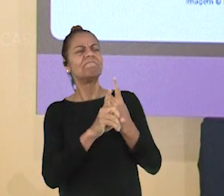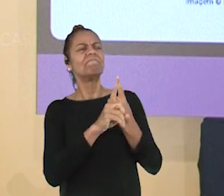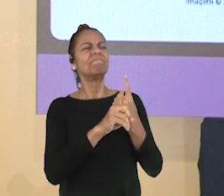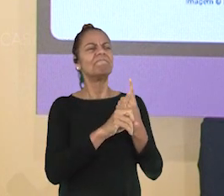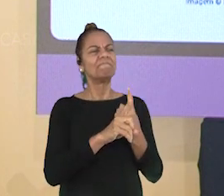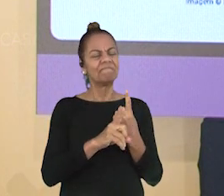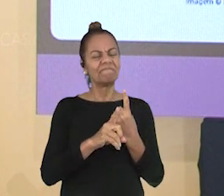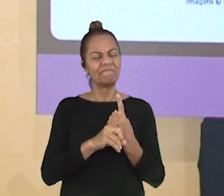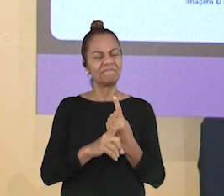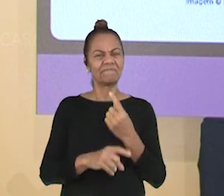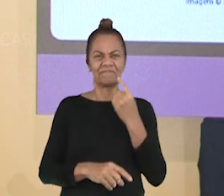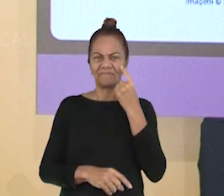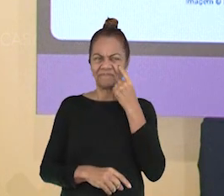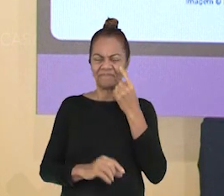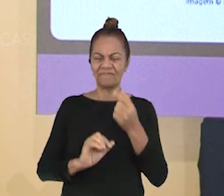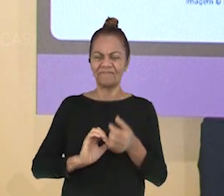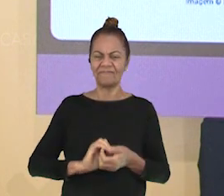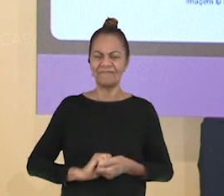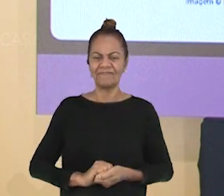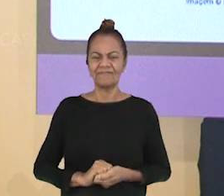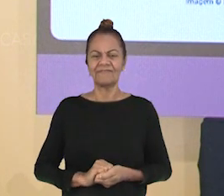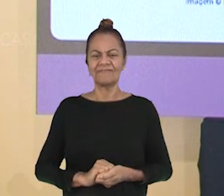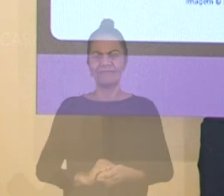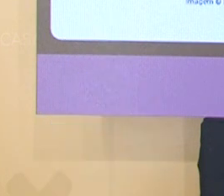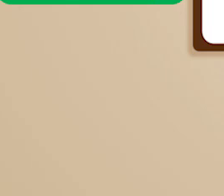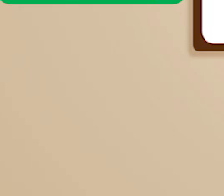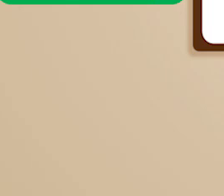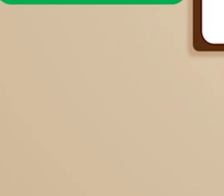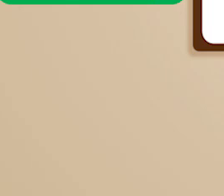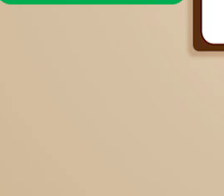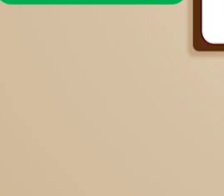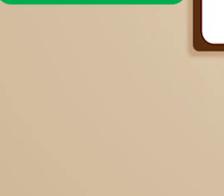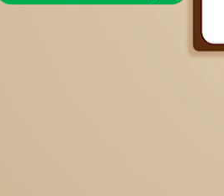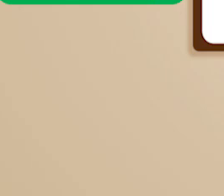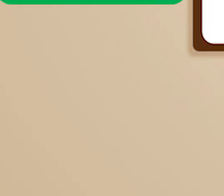cada um dos ângulos representados nos relógios da tela.